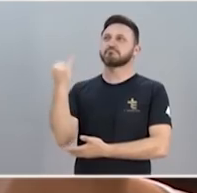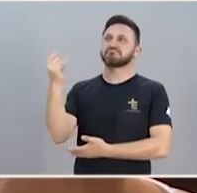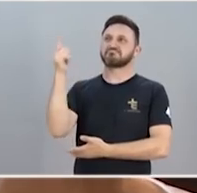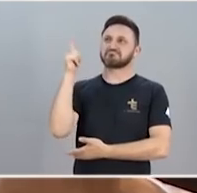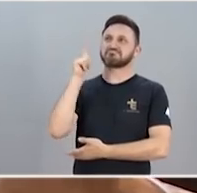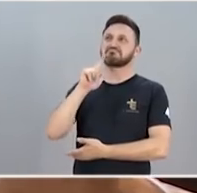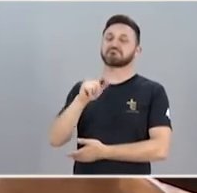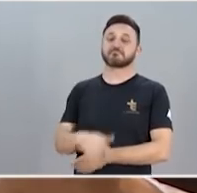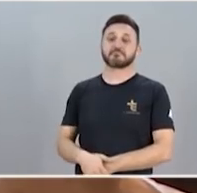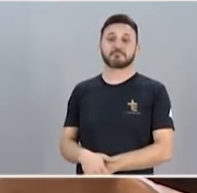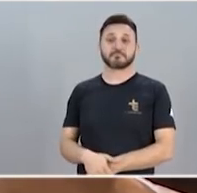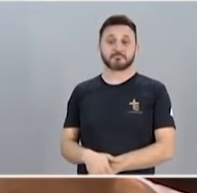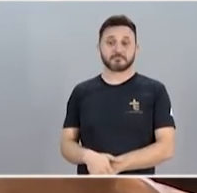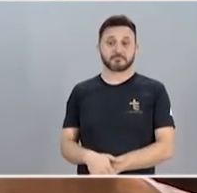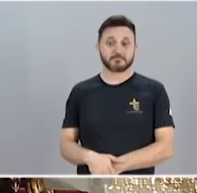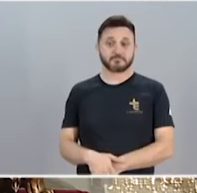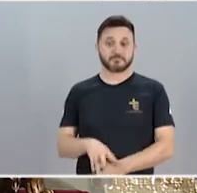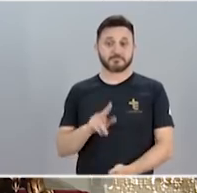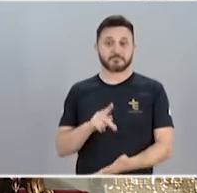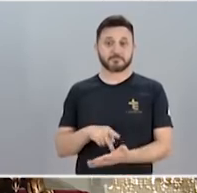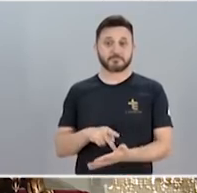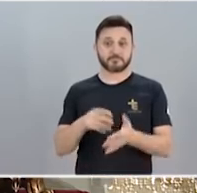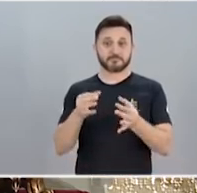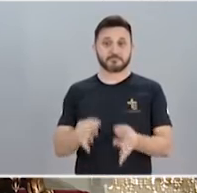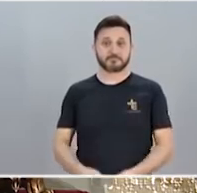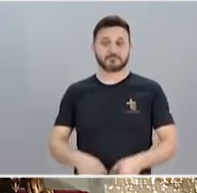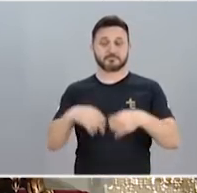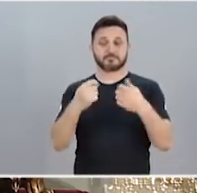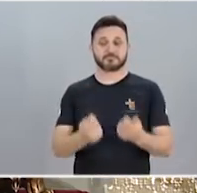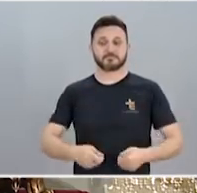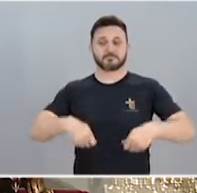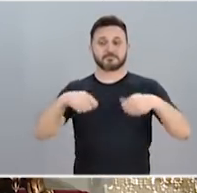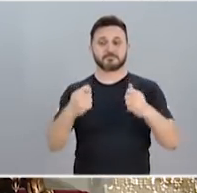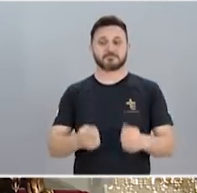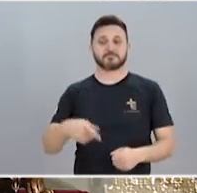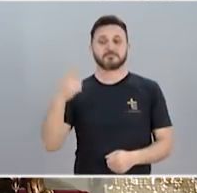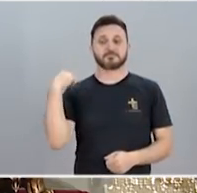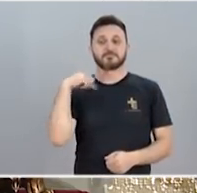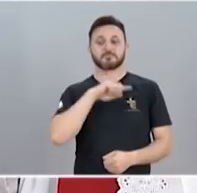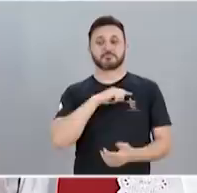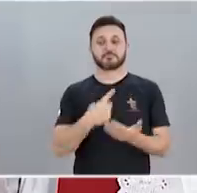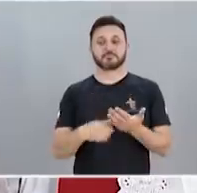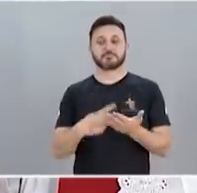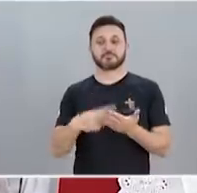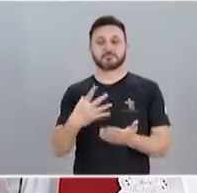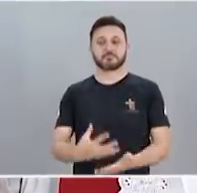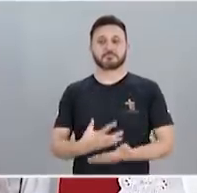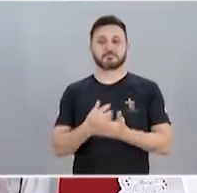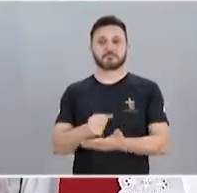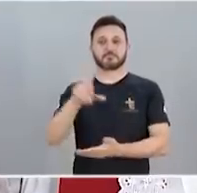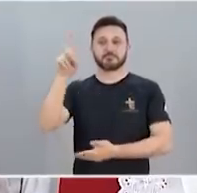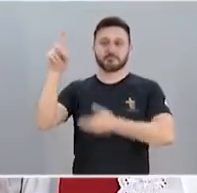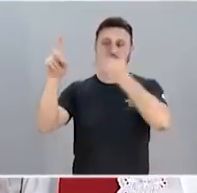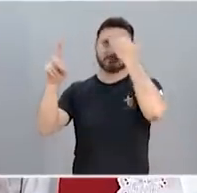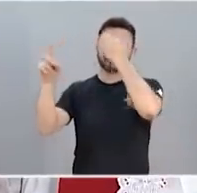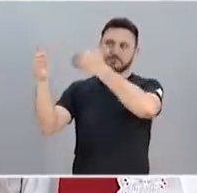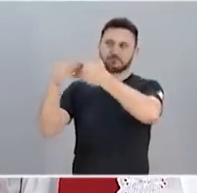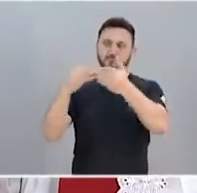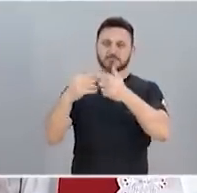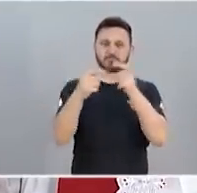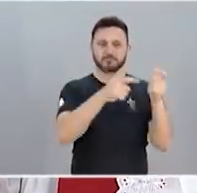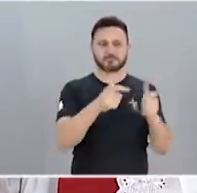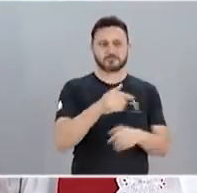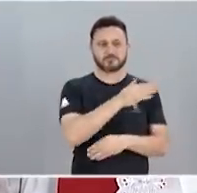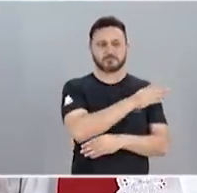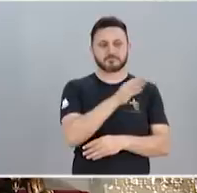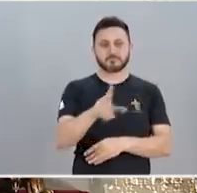nossa salvação. Na verdade, é justo e necessário. É nosso dever e salvação dar-vos graças